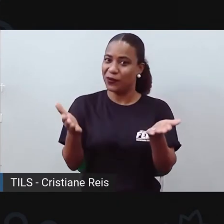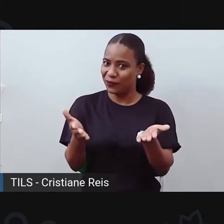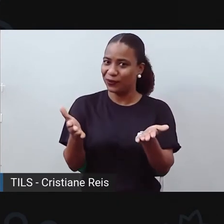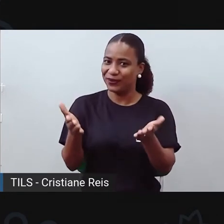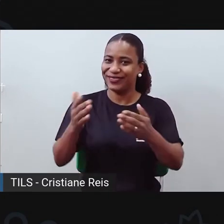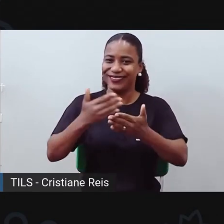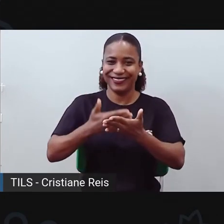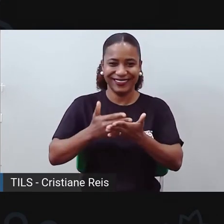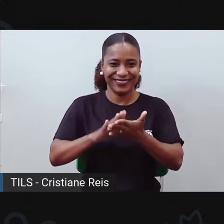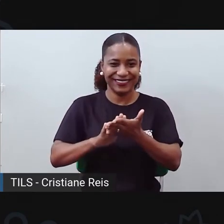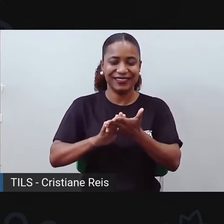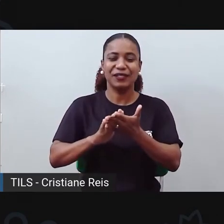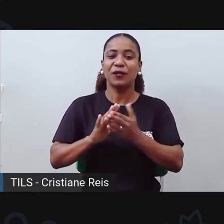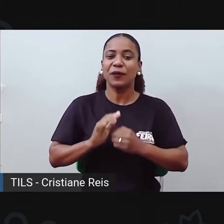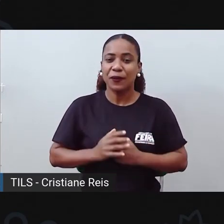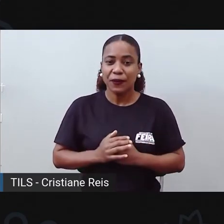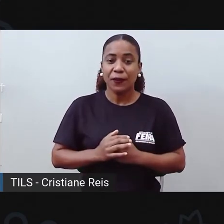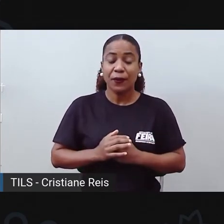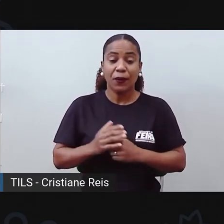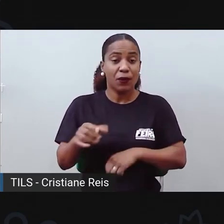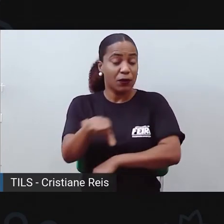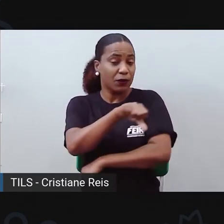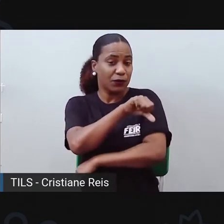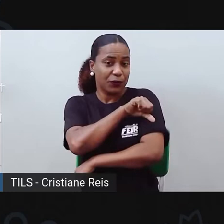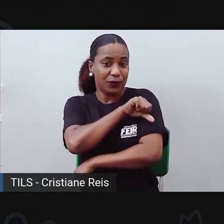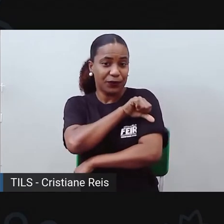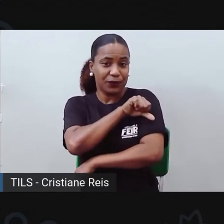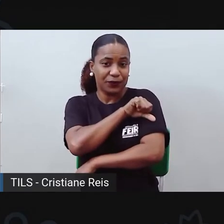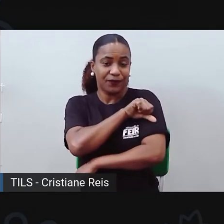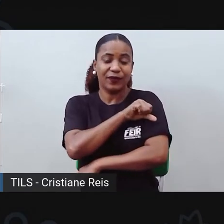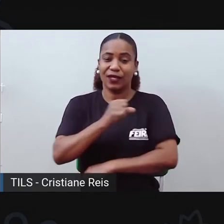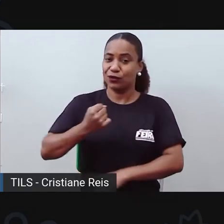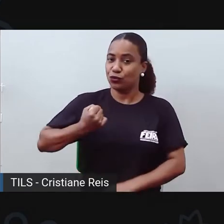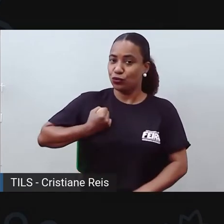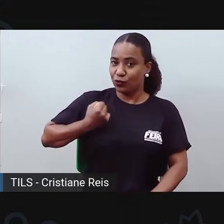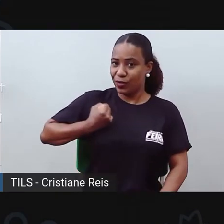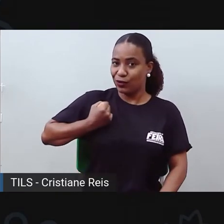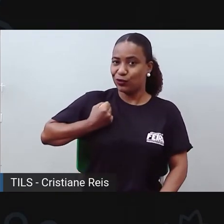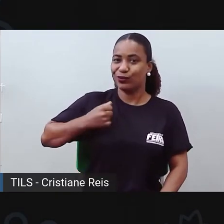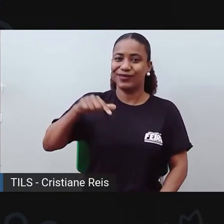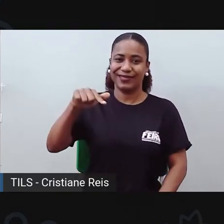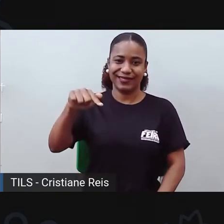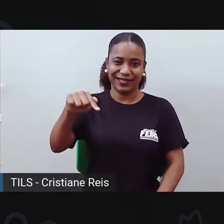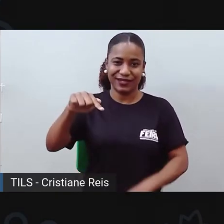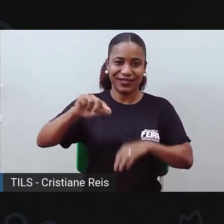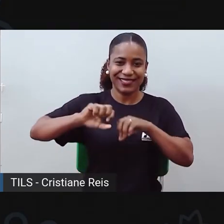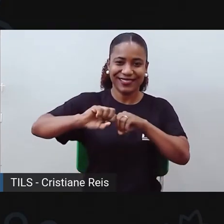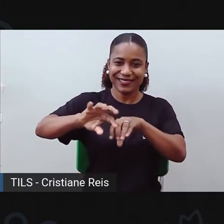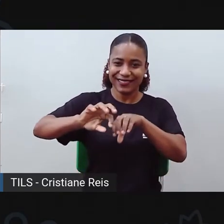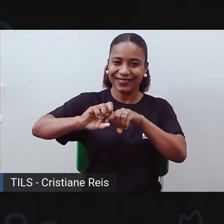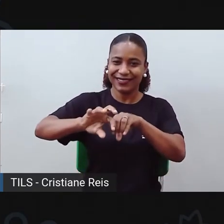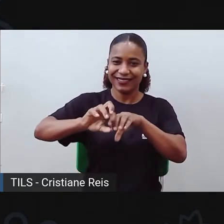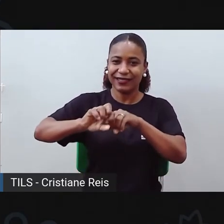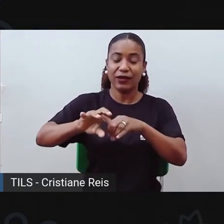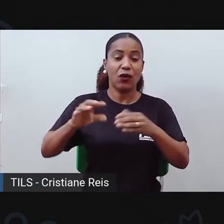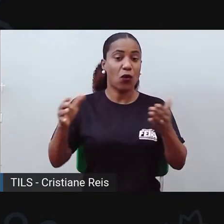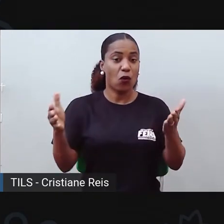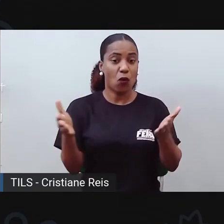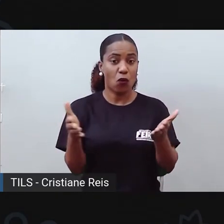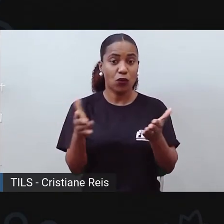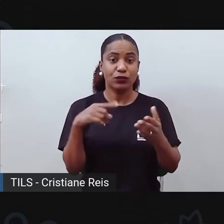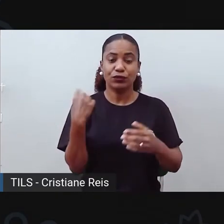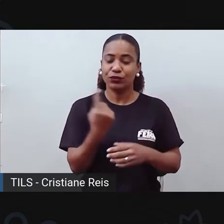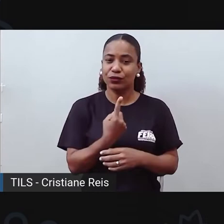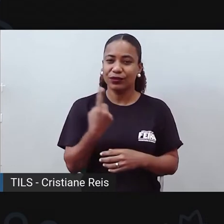vocês sabem que é a nossa aula do nono ano, que é a aula 7, né? Então, nós vamos falar hoje de assuntos, bora dizer